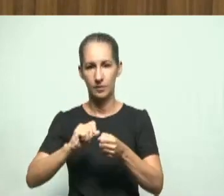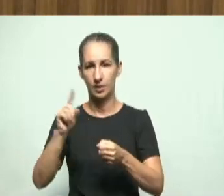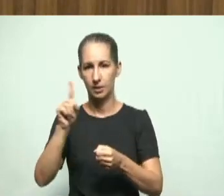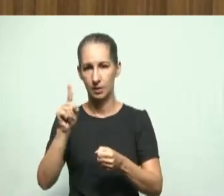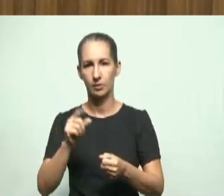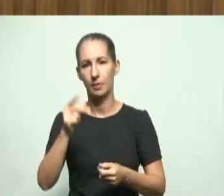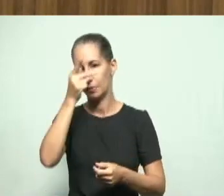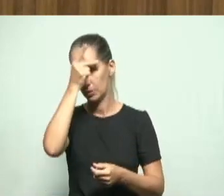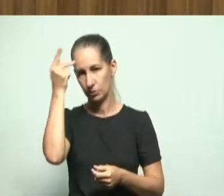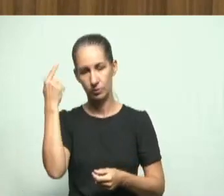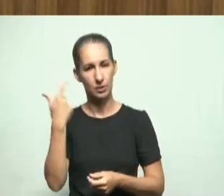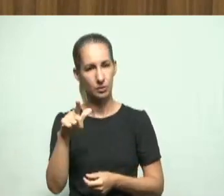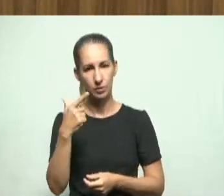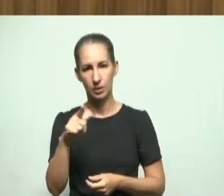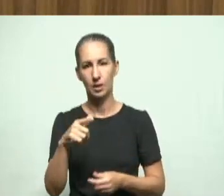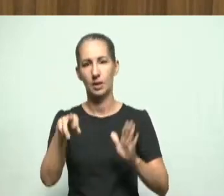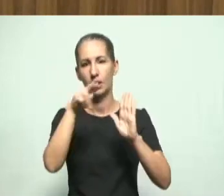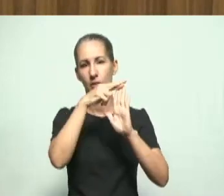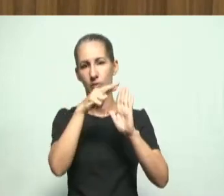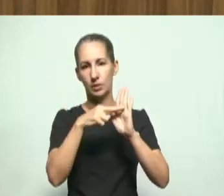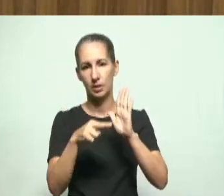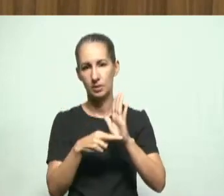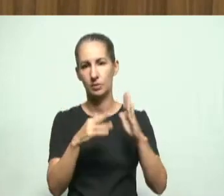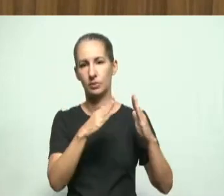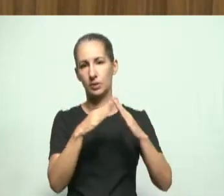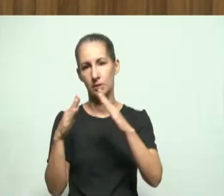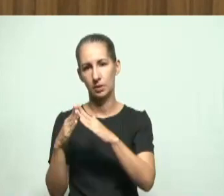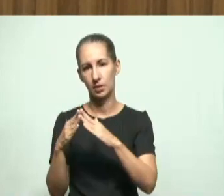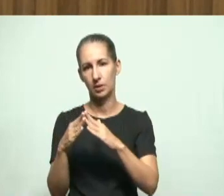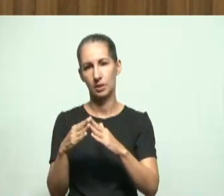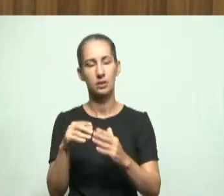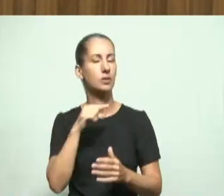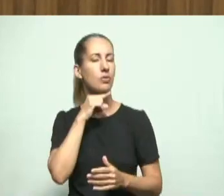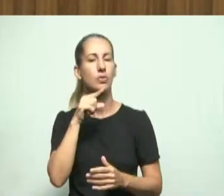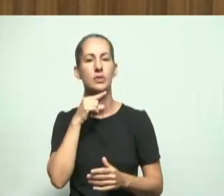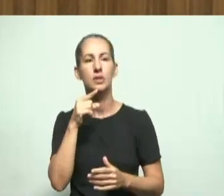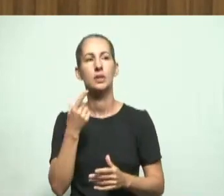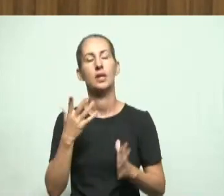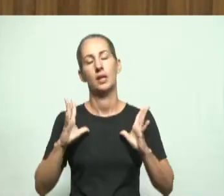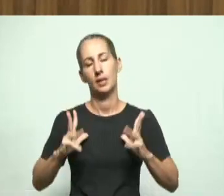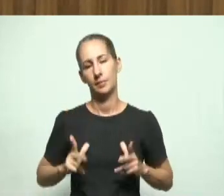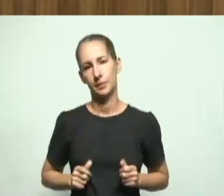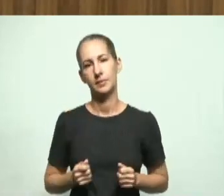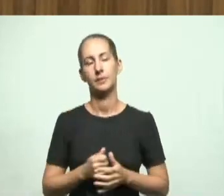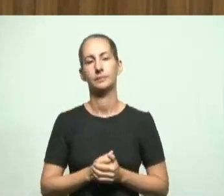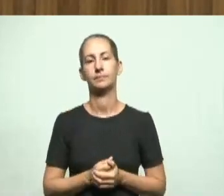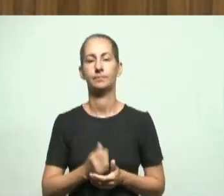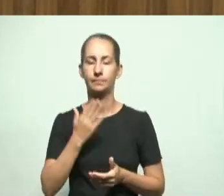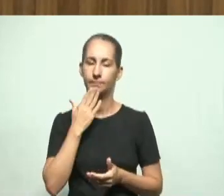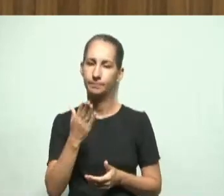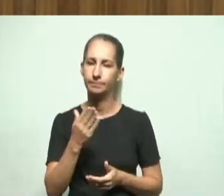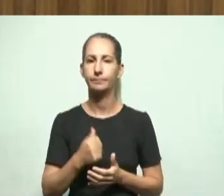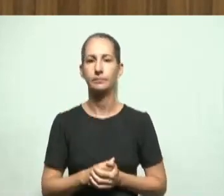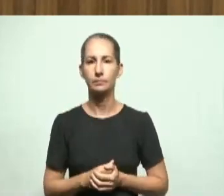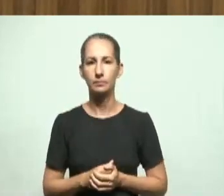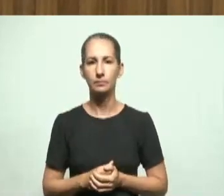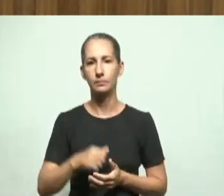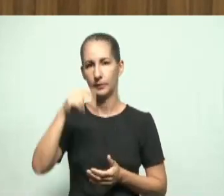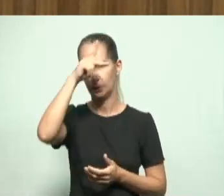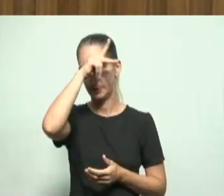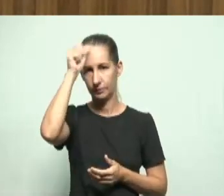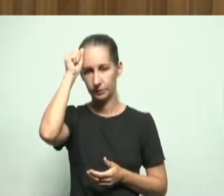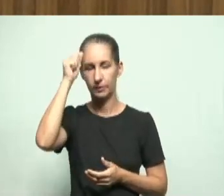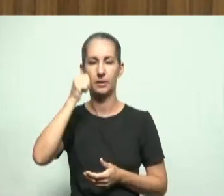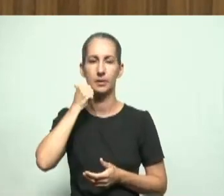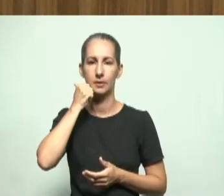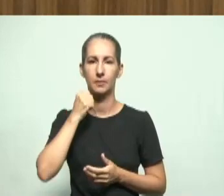Único, as pessoas não terão regulação fundiária e, consequentemente, não terão esgotamento sanitário, a única região da Zona Norte. Então, peço atenção para a Prefeitura de